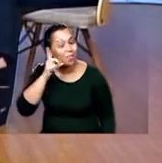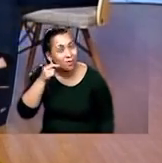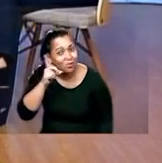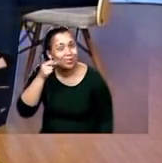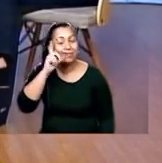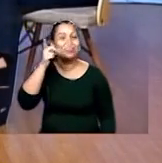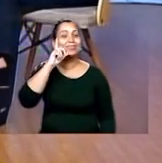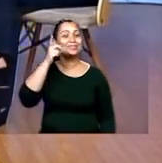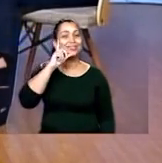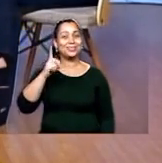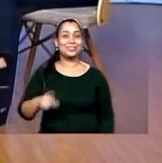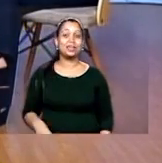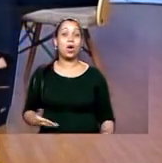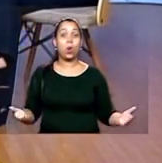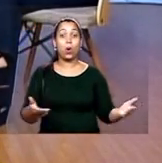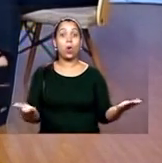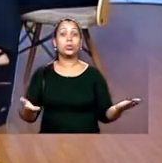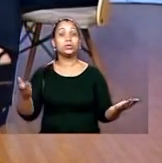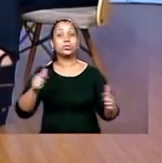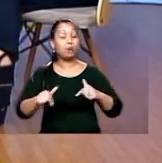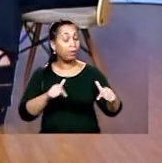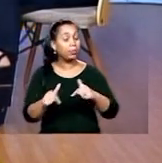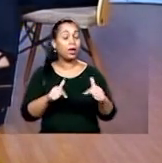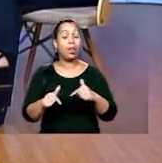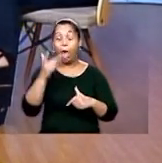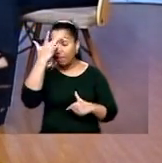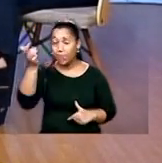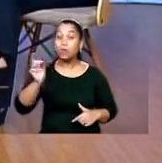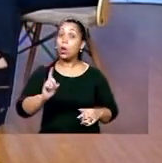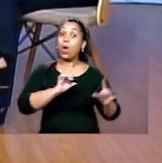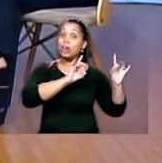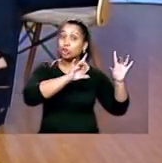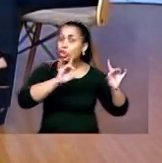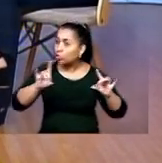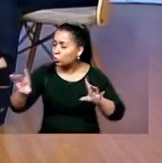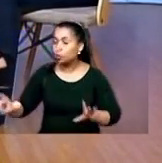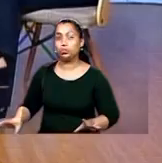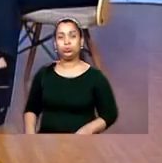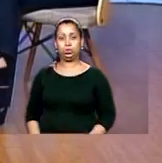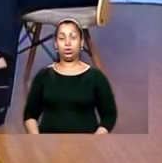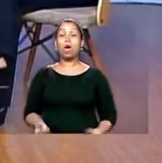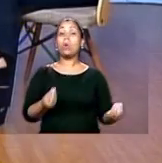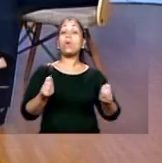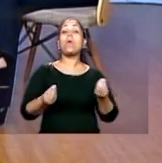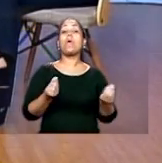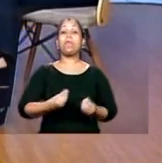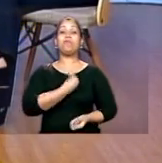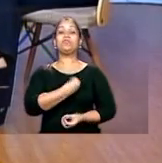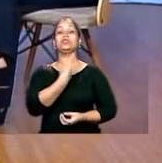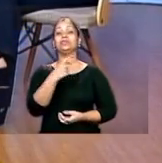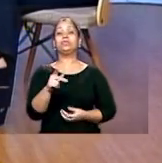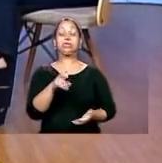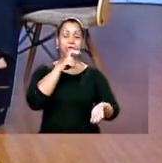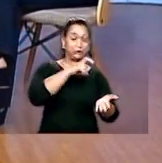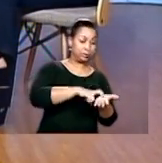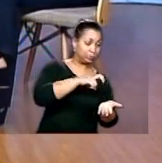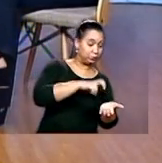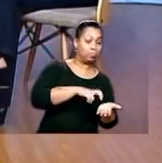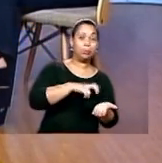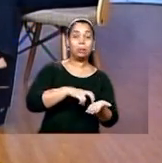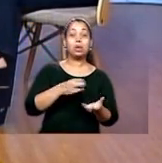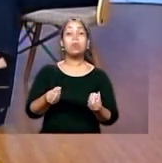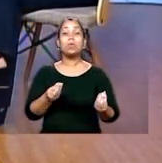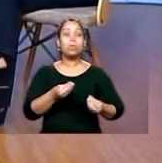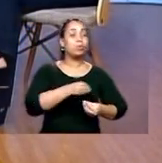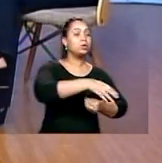a gente vai trabalhar bastante hoje e amanhã. Não. É todo dia, né? Como que é a rotina de vocês desde cedinho? Essa